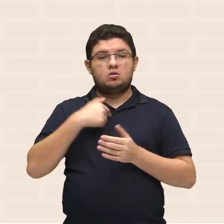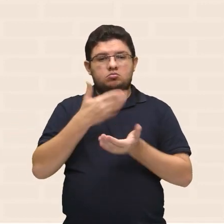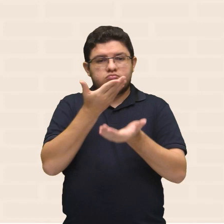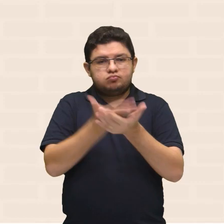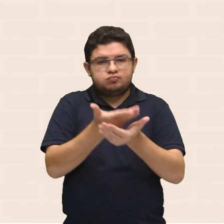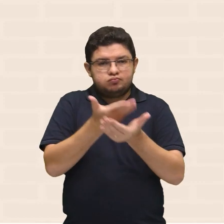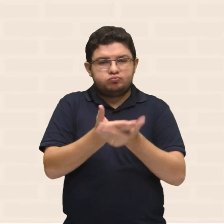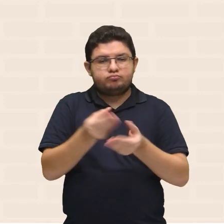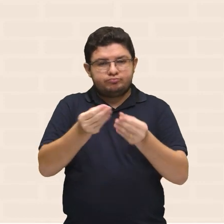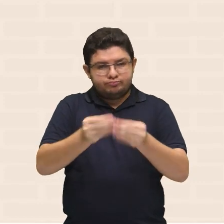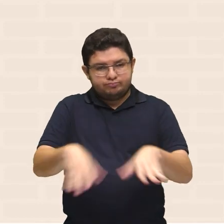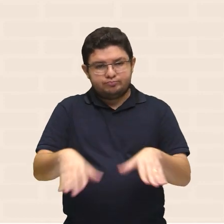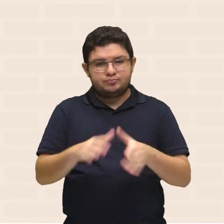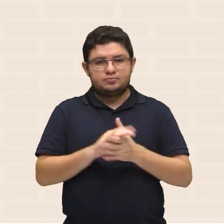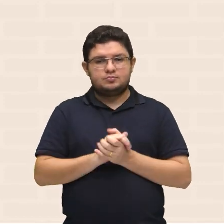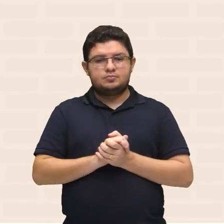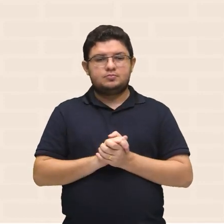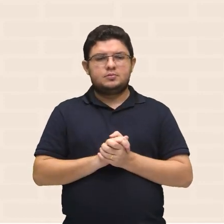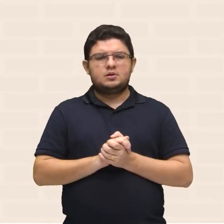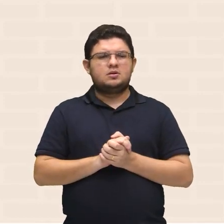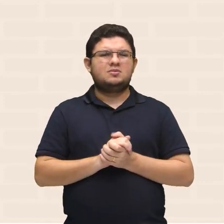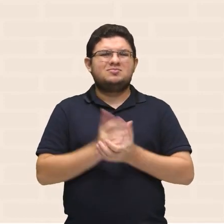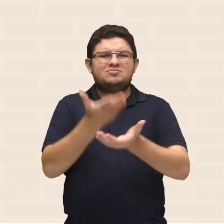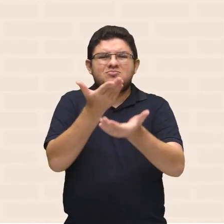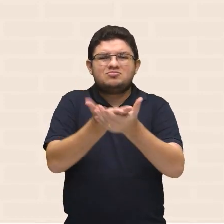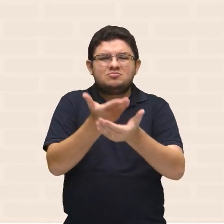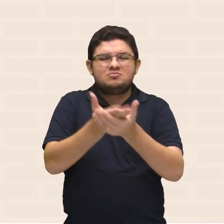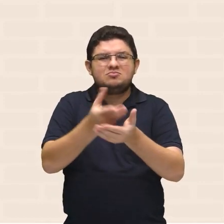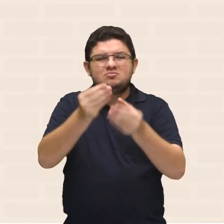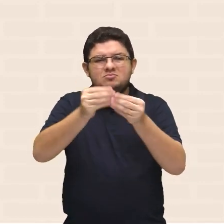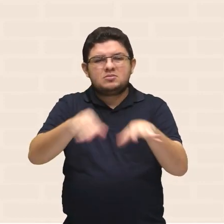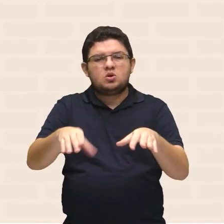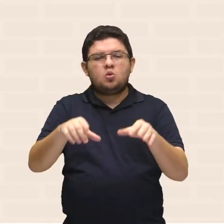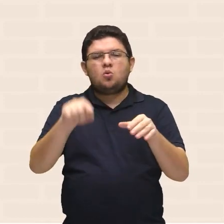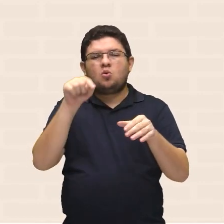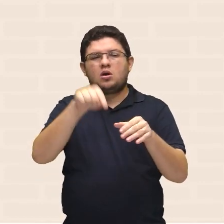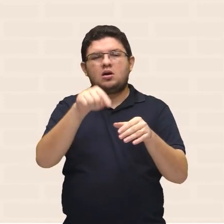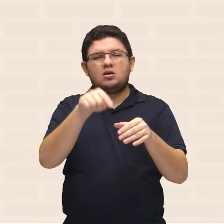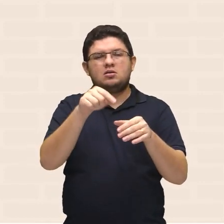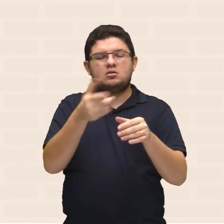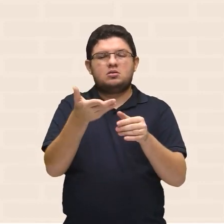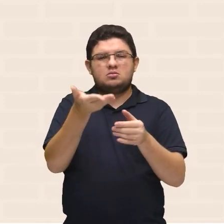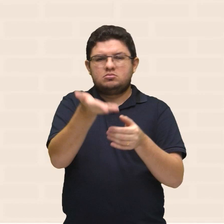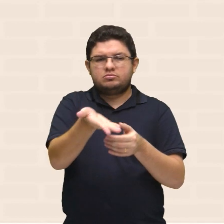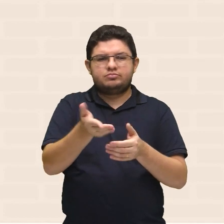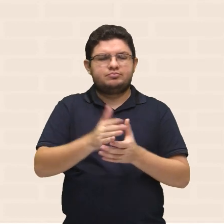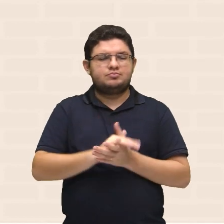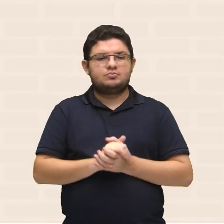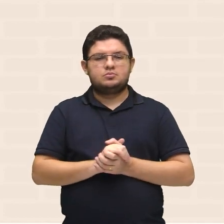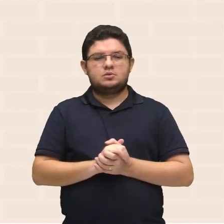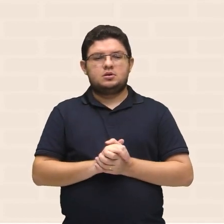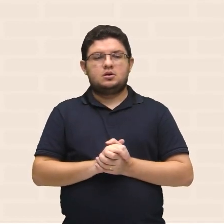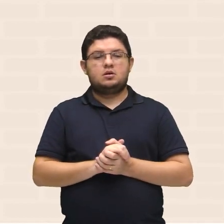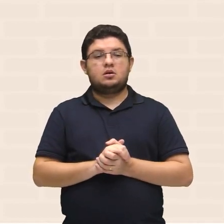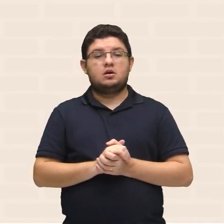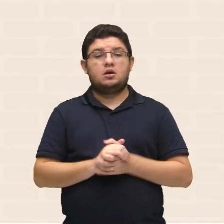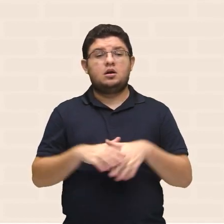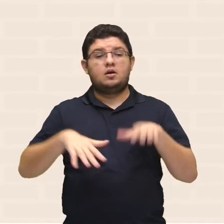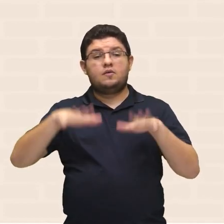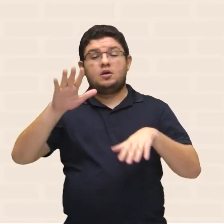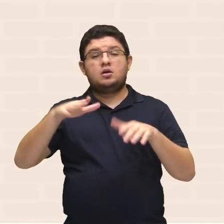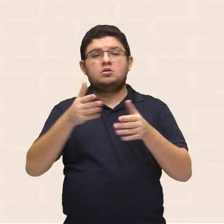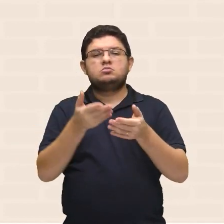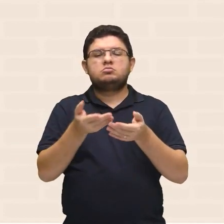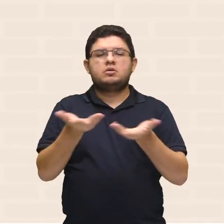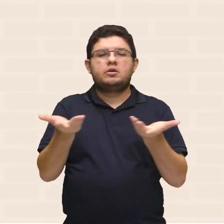acadêmico. Acadêmico, aquele prejuízo no aprendizado escolar. Aí nesse aprendizado, isso pode gerar um